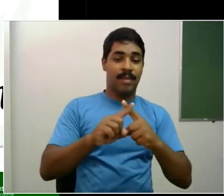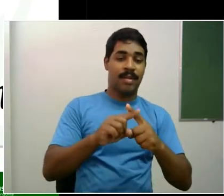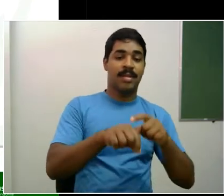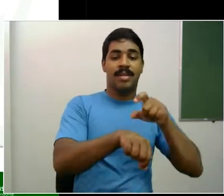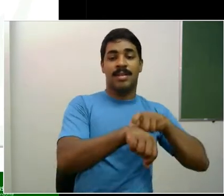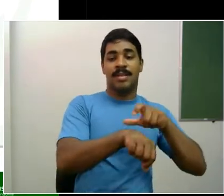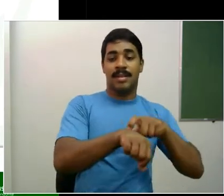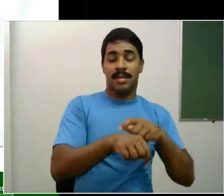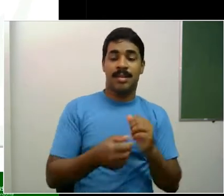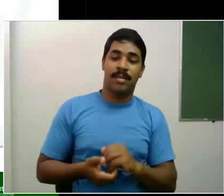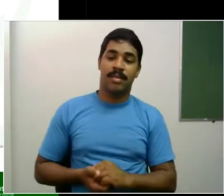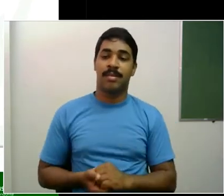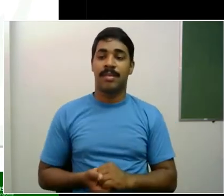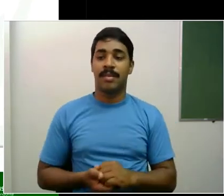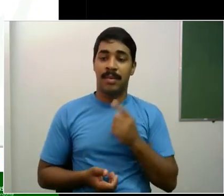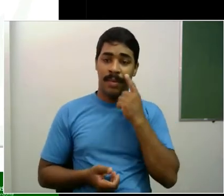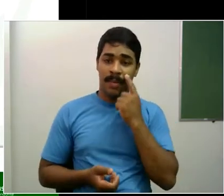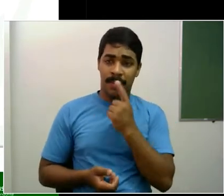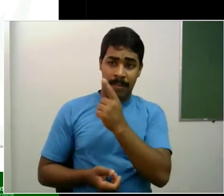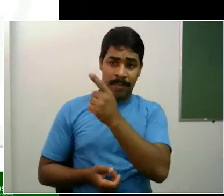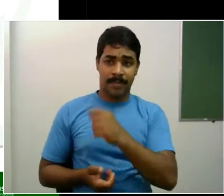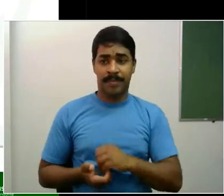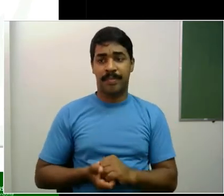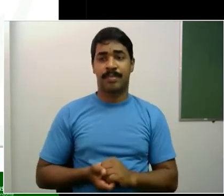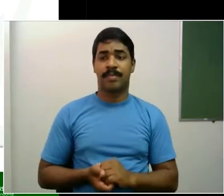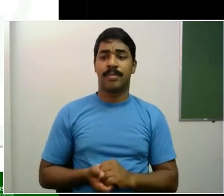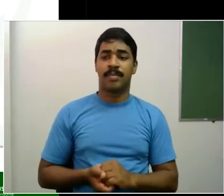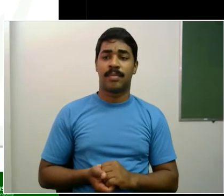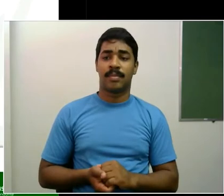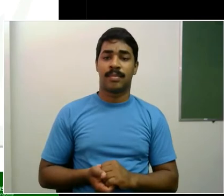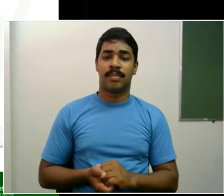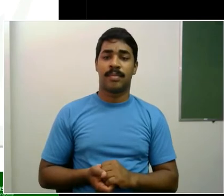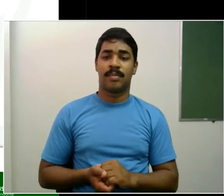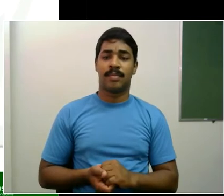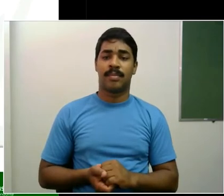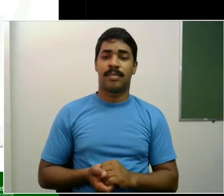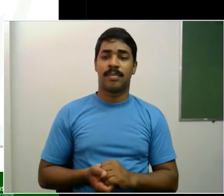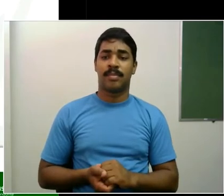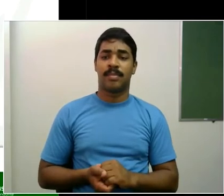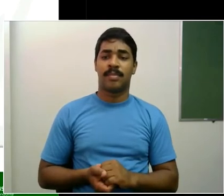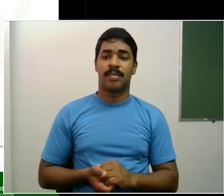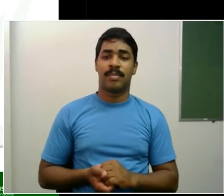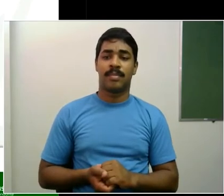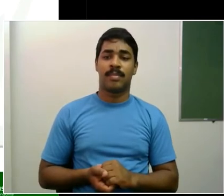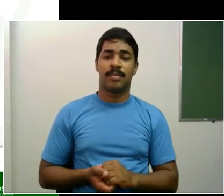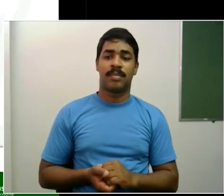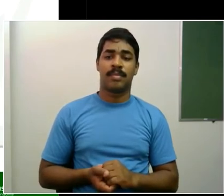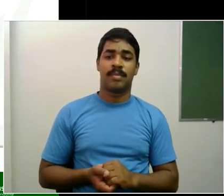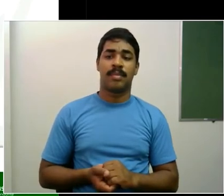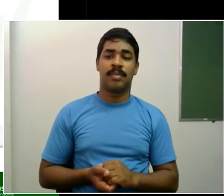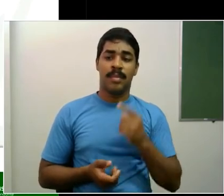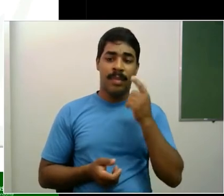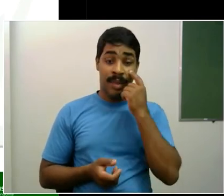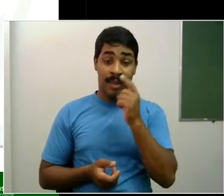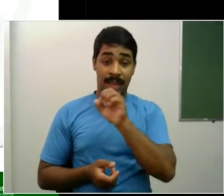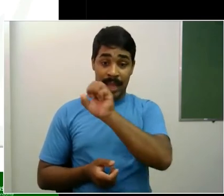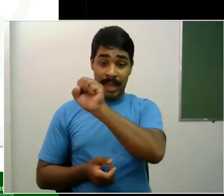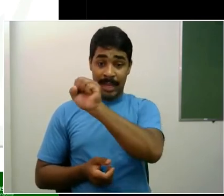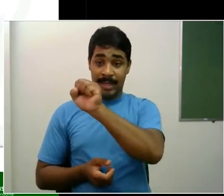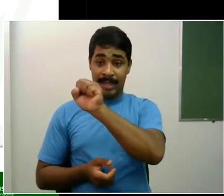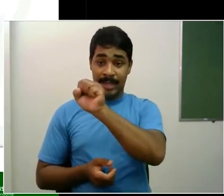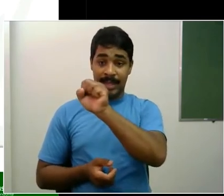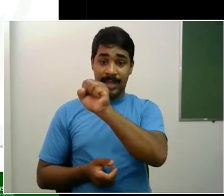Bem, continuando aqui. Então, ao final, eu pego o menos S0 e jogo para o outro lado. Então, eu vou ter essa